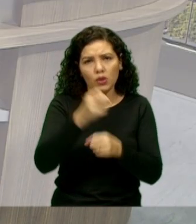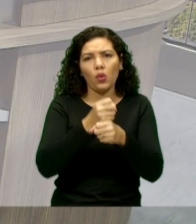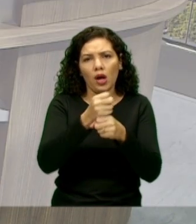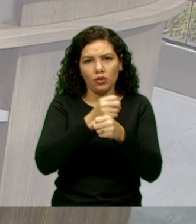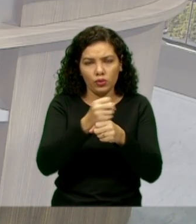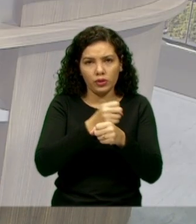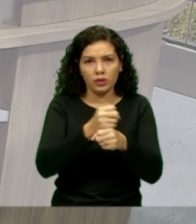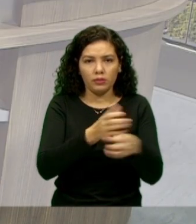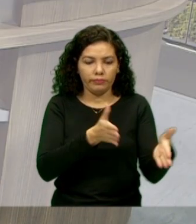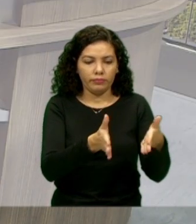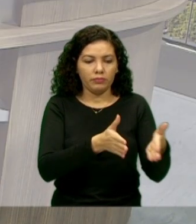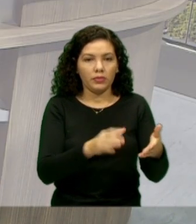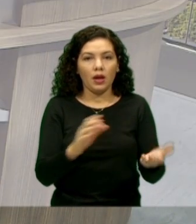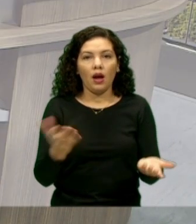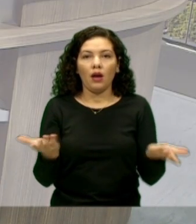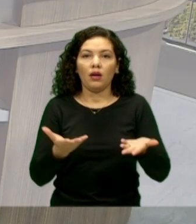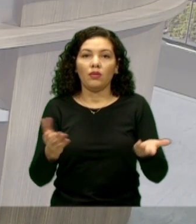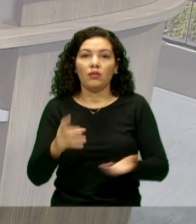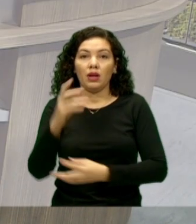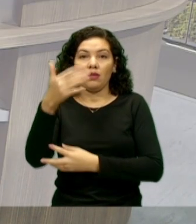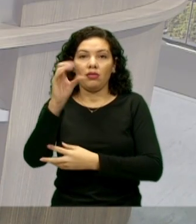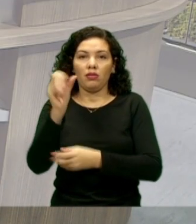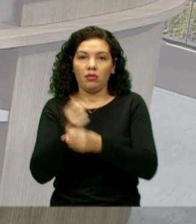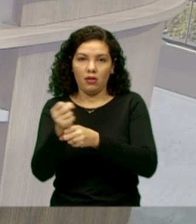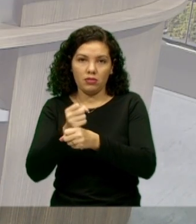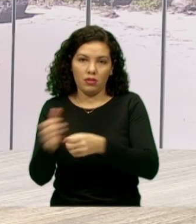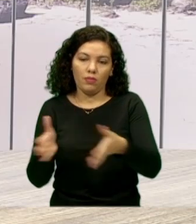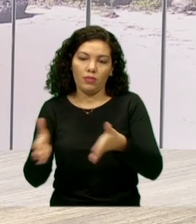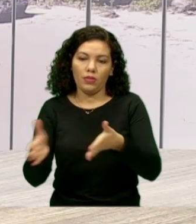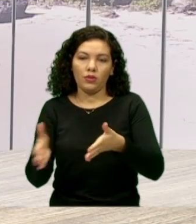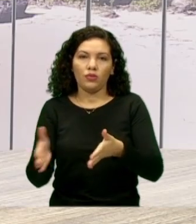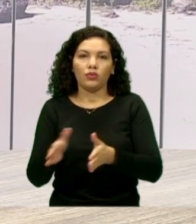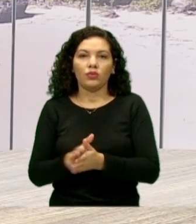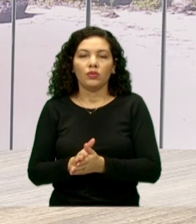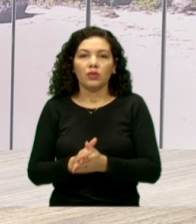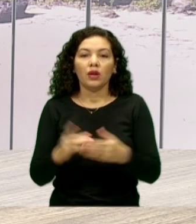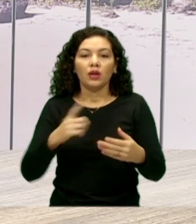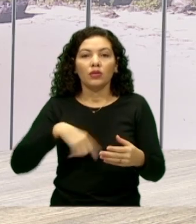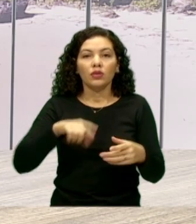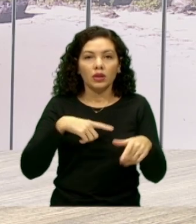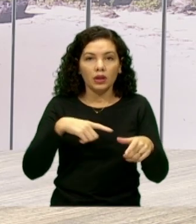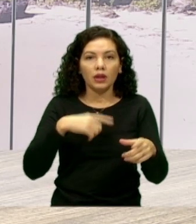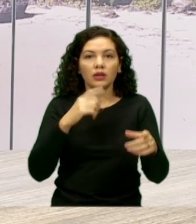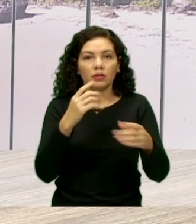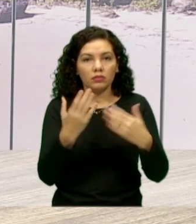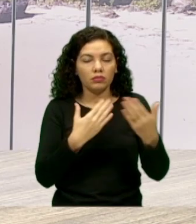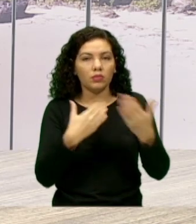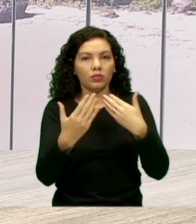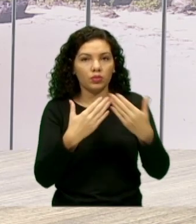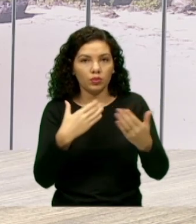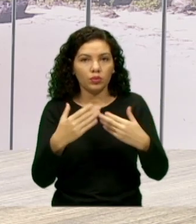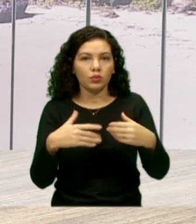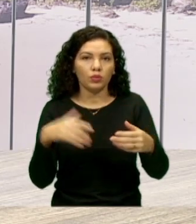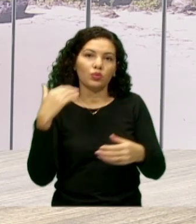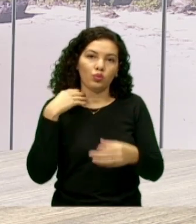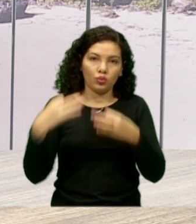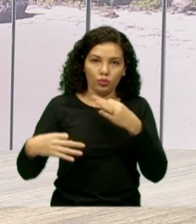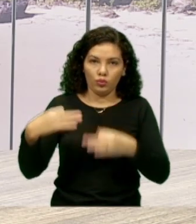agora foi para 10 anos. E daí nós estamos ainda em tratativas com o próprio Tribunal de